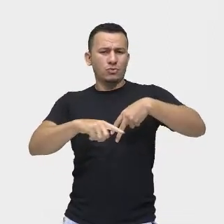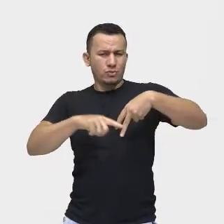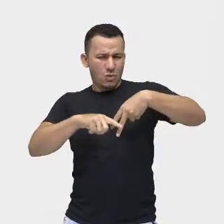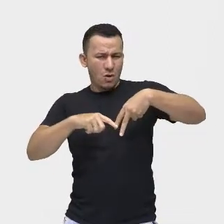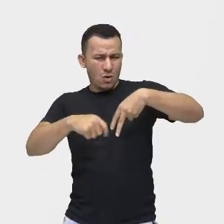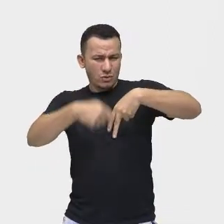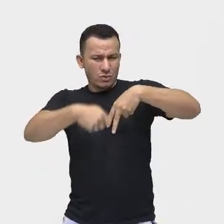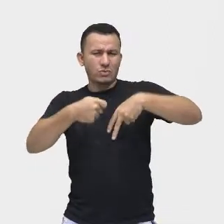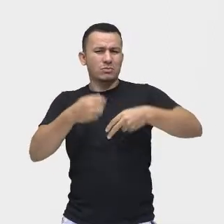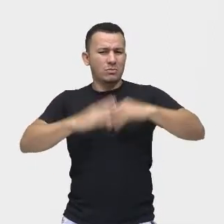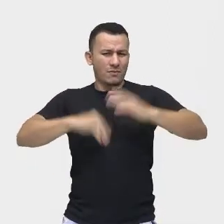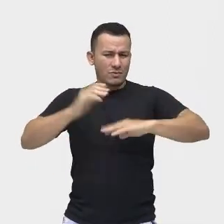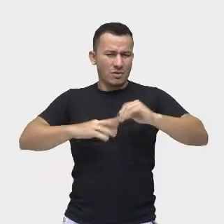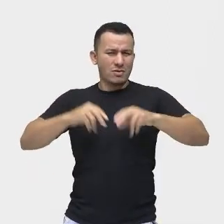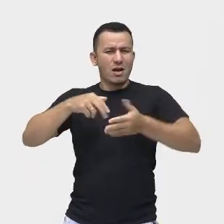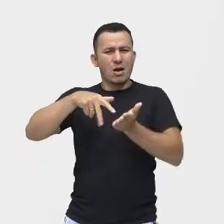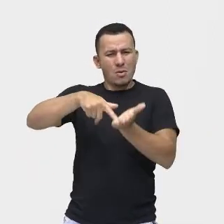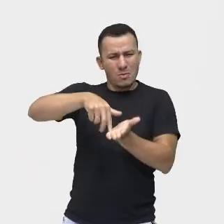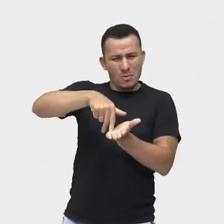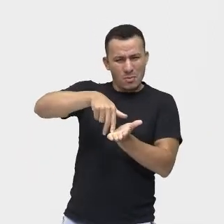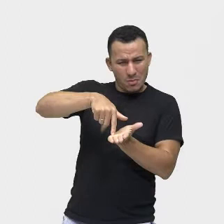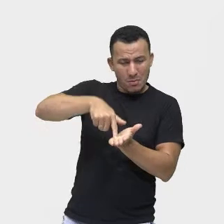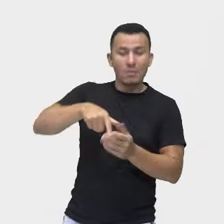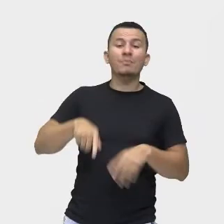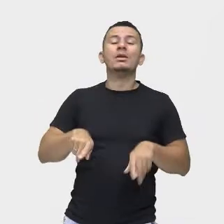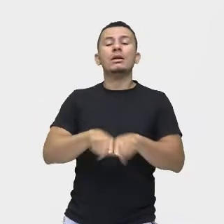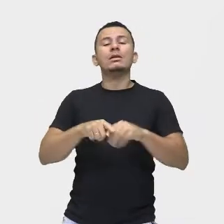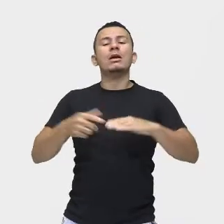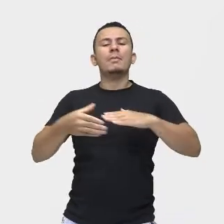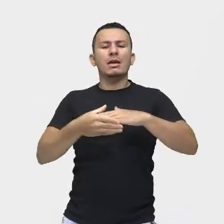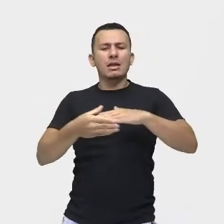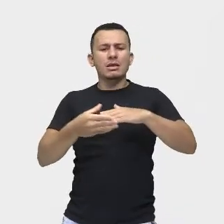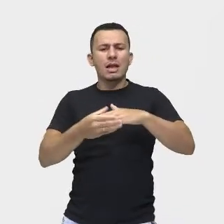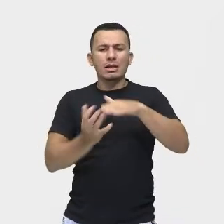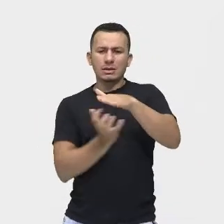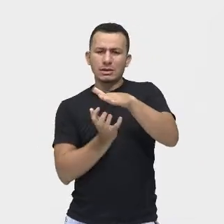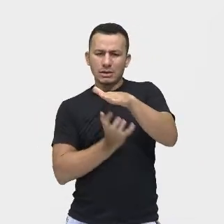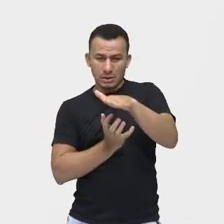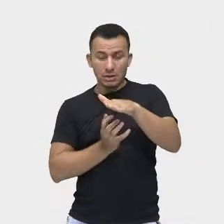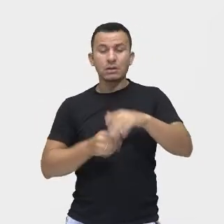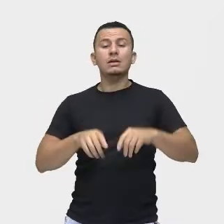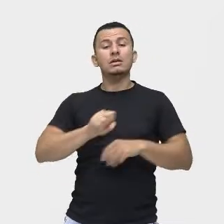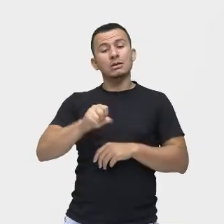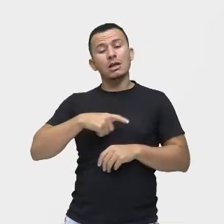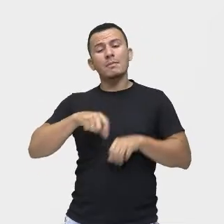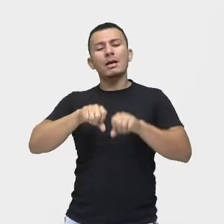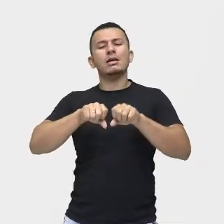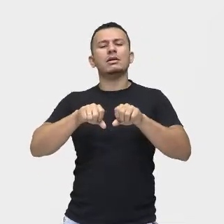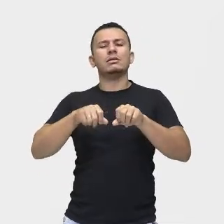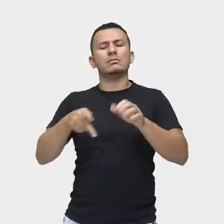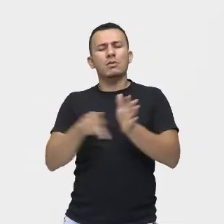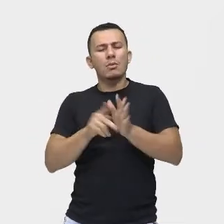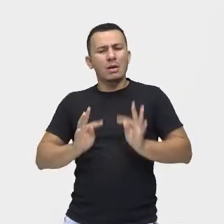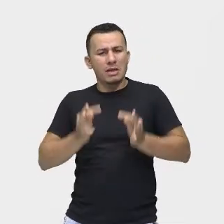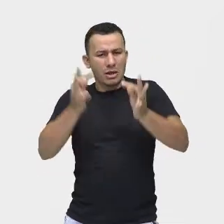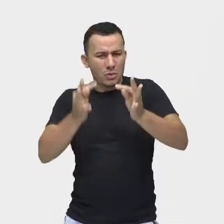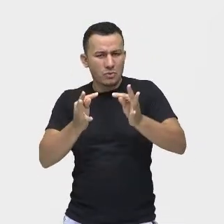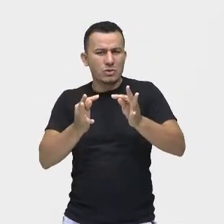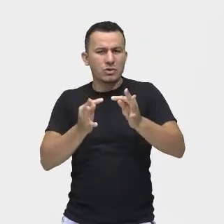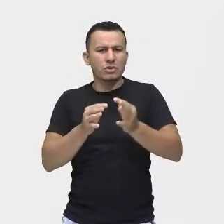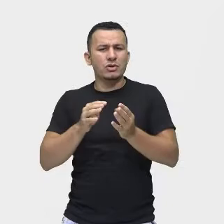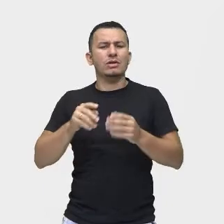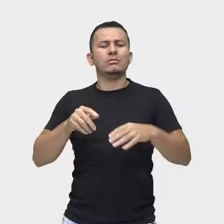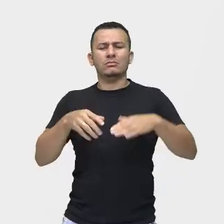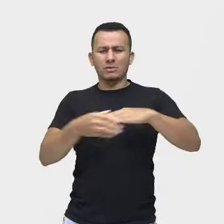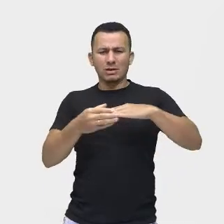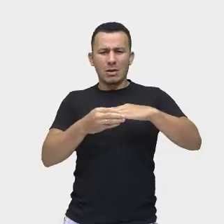pode. Tênis tipo cross country com sola aderente. Também se tiver um sistema de amortecimento é muito melhor, né,